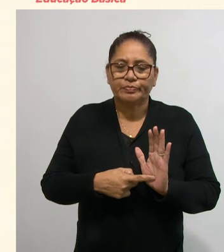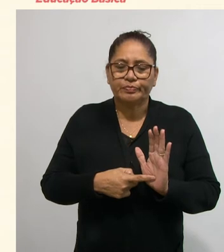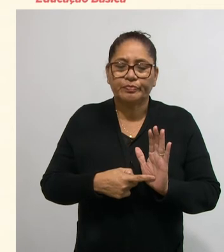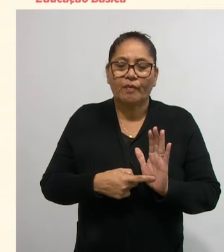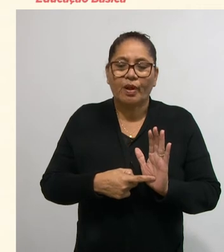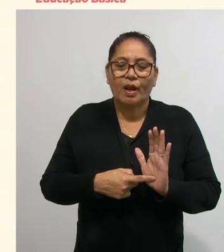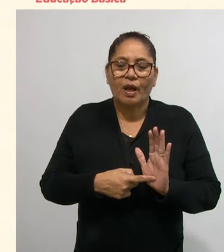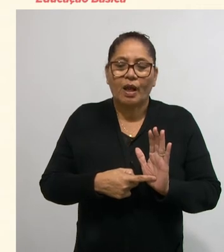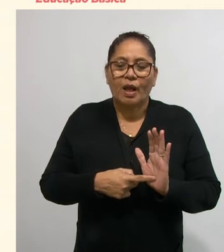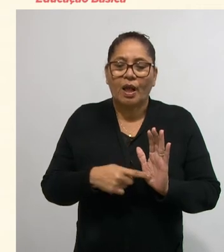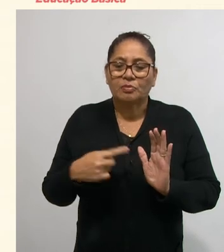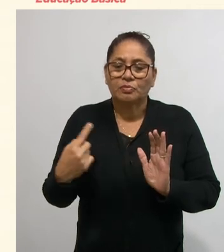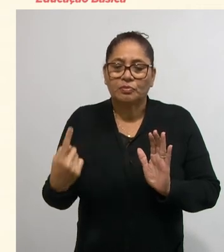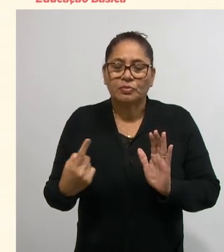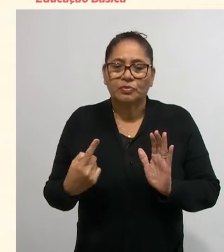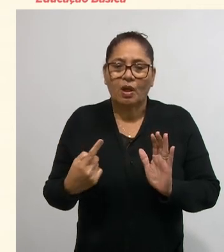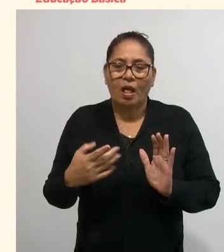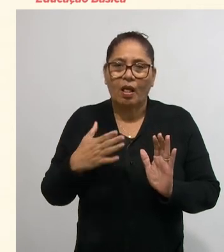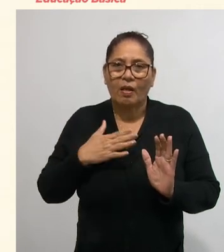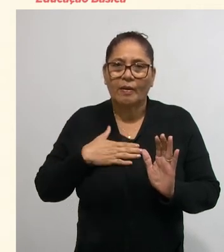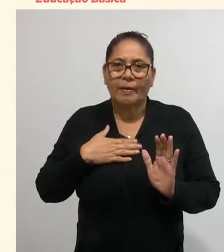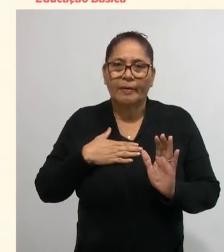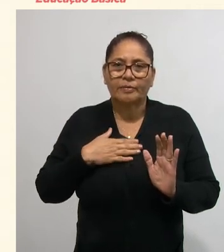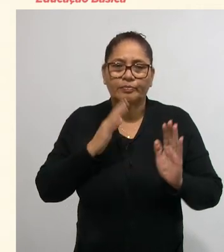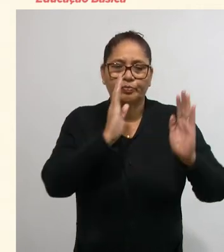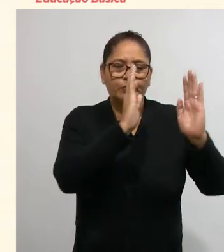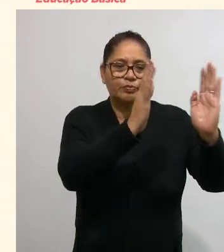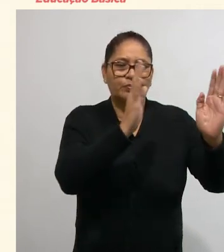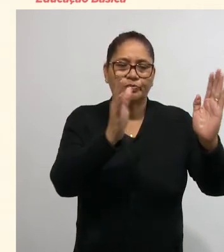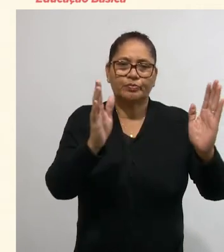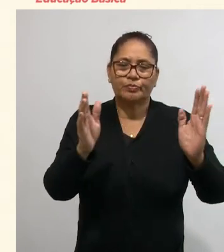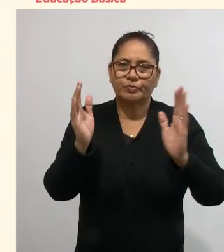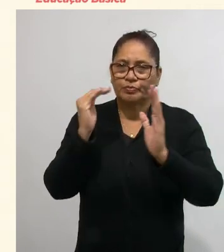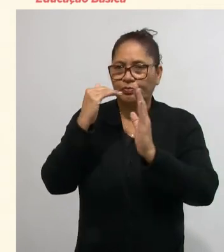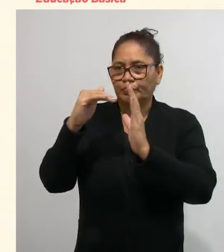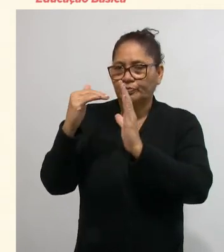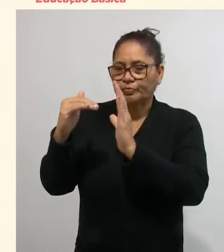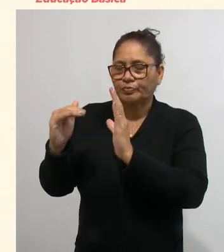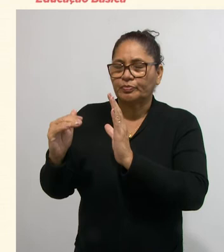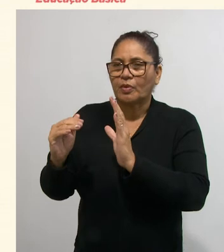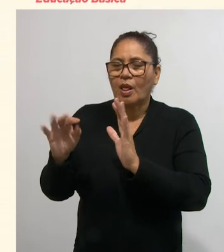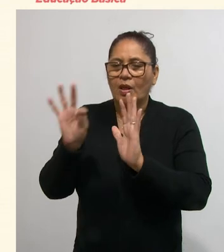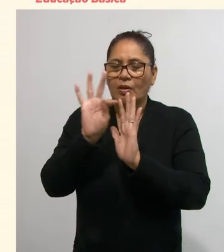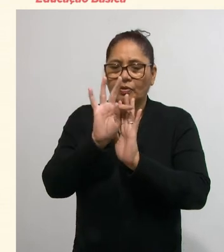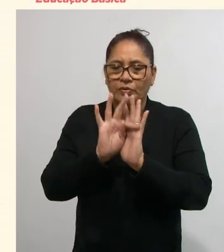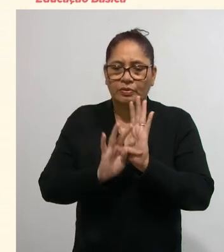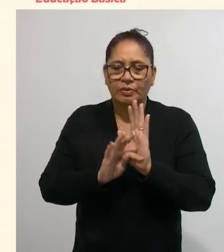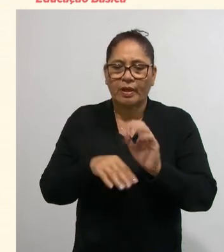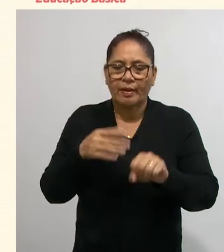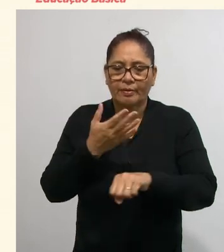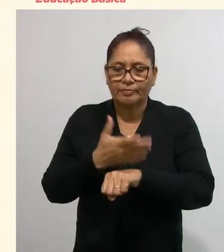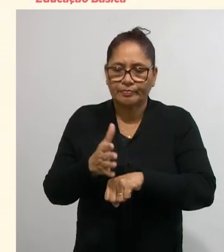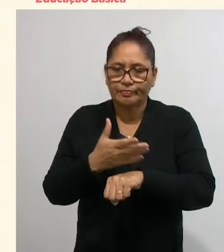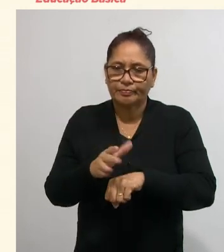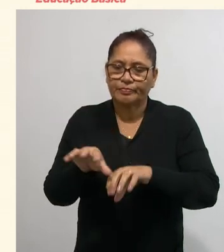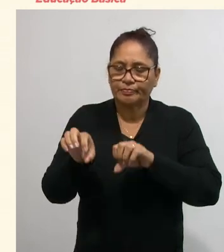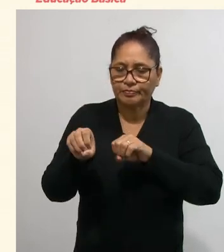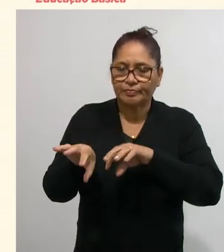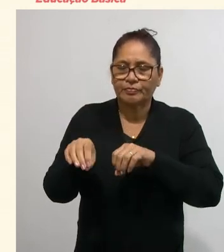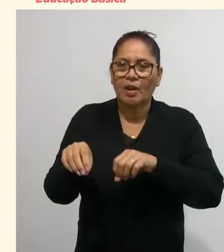na nossa minha biblioteca Então a gente vai trabalhar com o texto a prática educativa